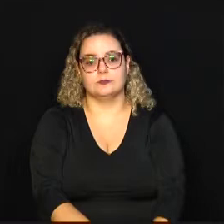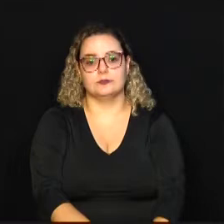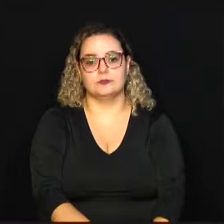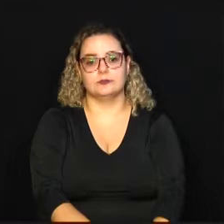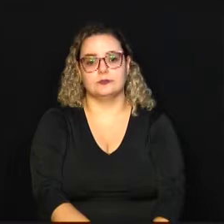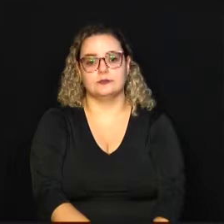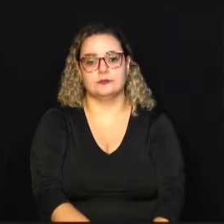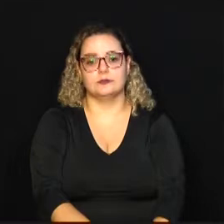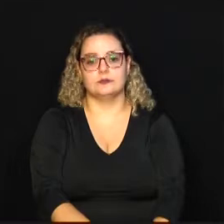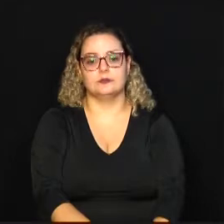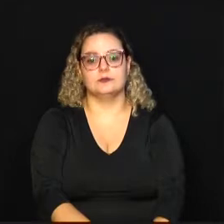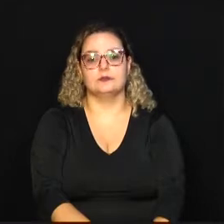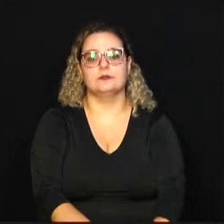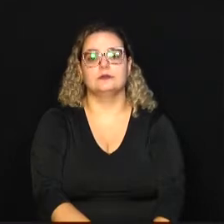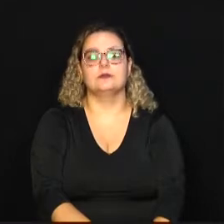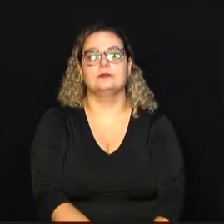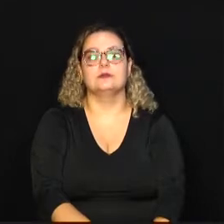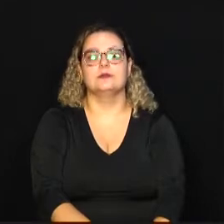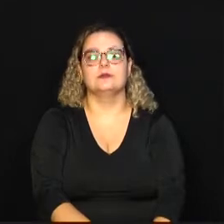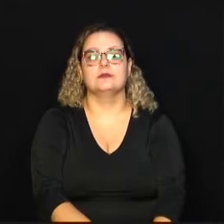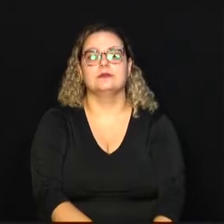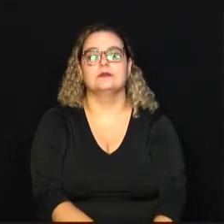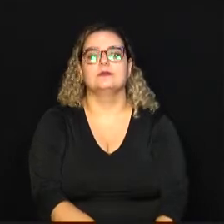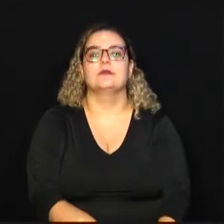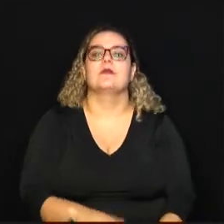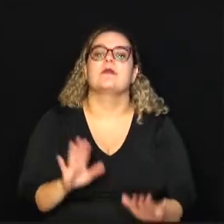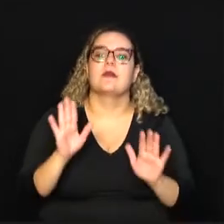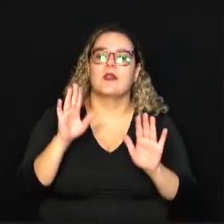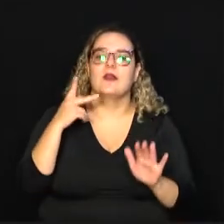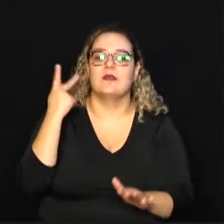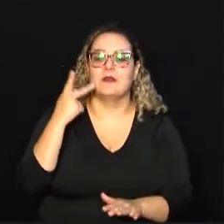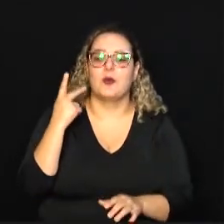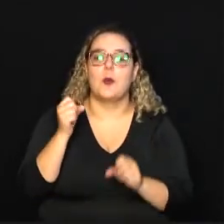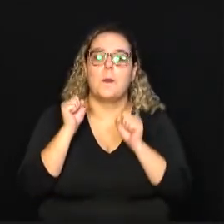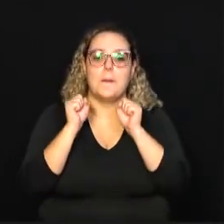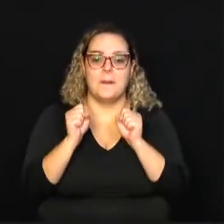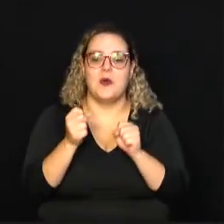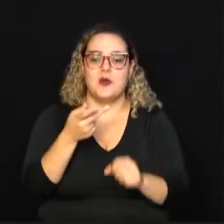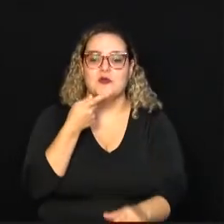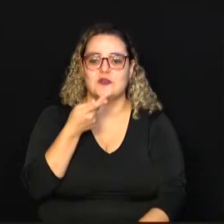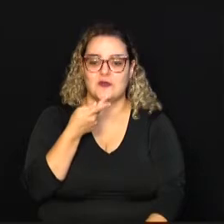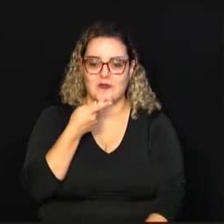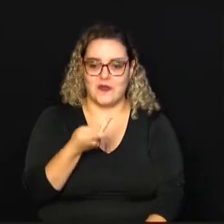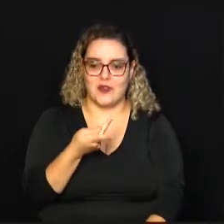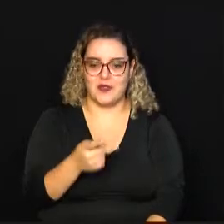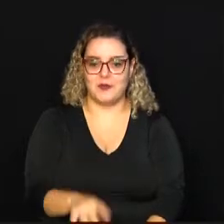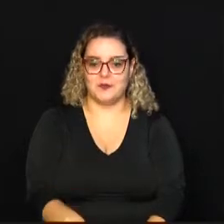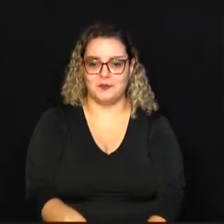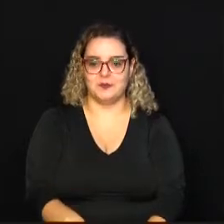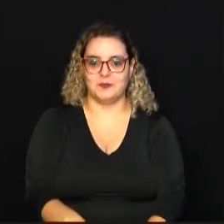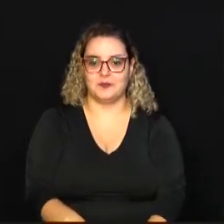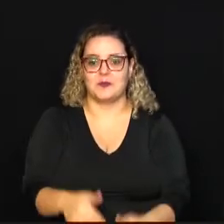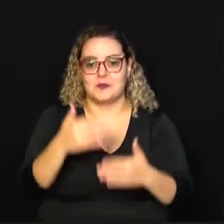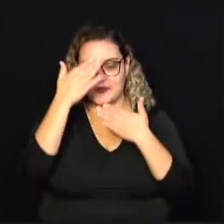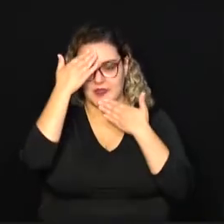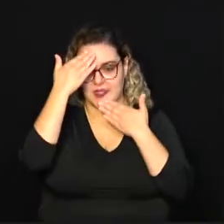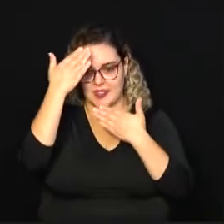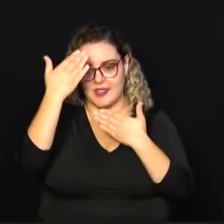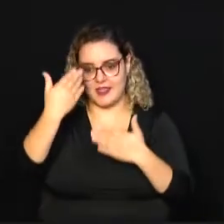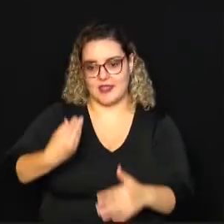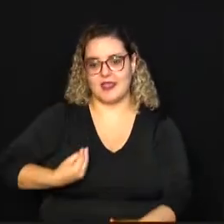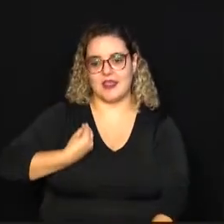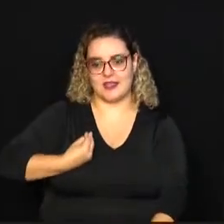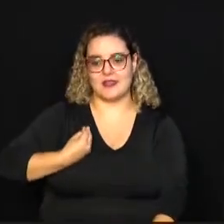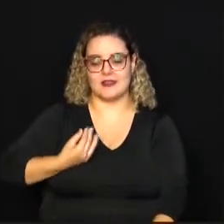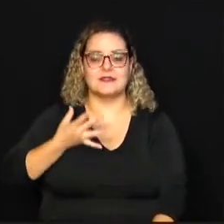Gostei vereador. Muito da palestra. Oi. Isso, vereador. Pode fazer. A gente agradece a participação, né, do